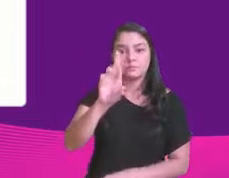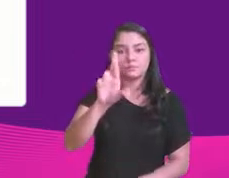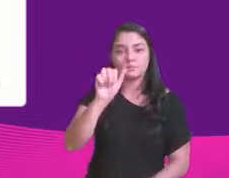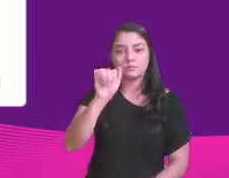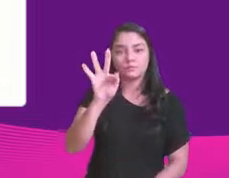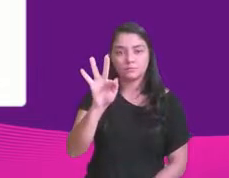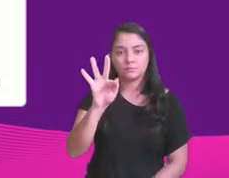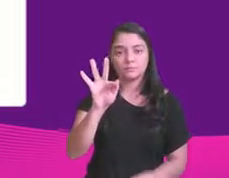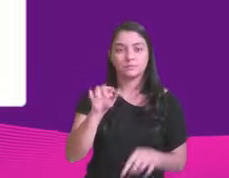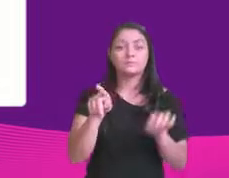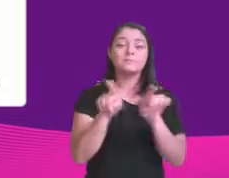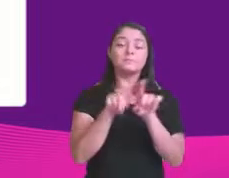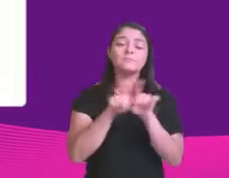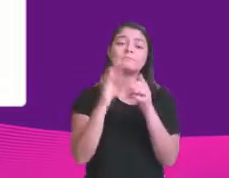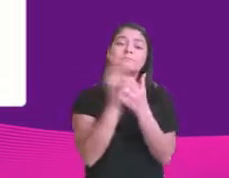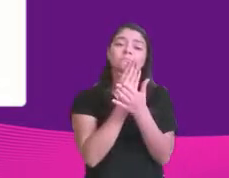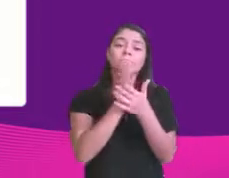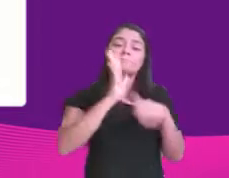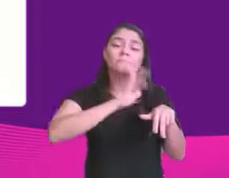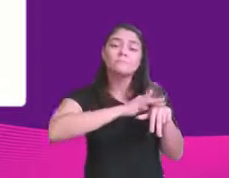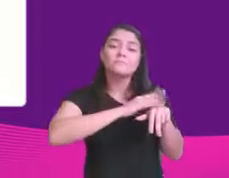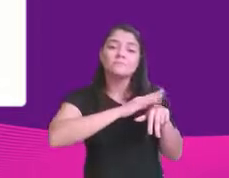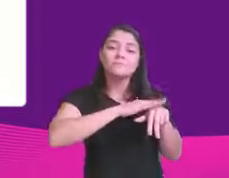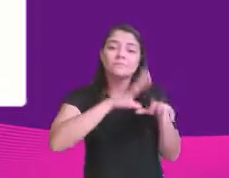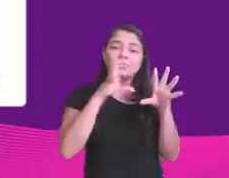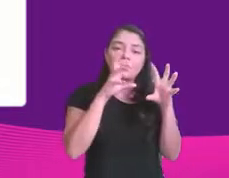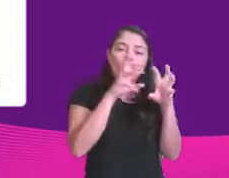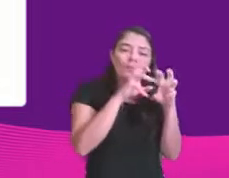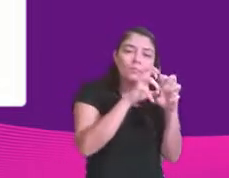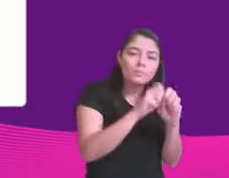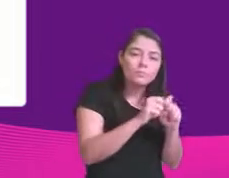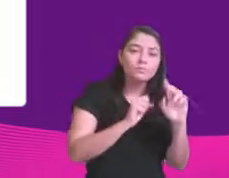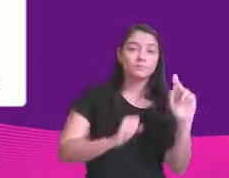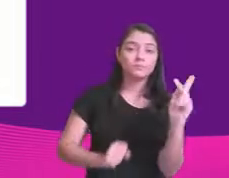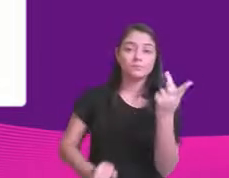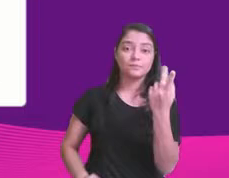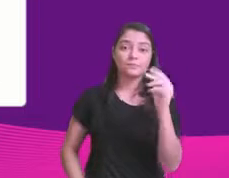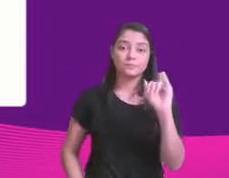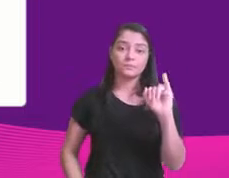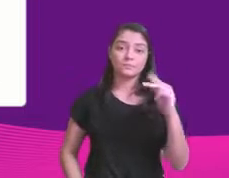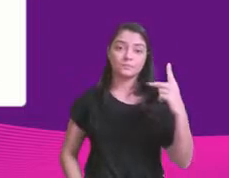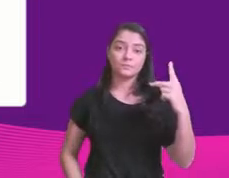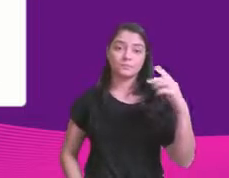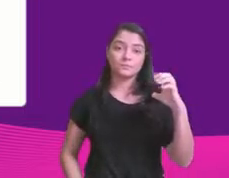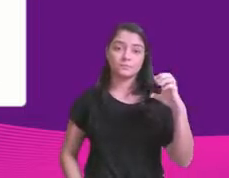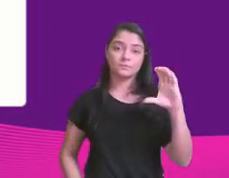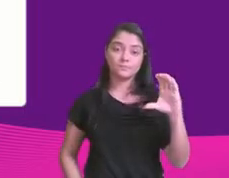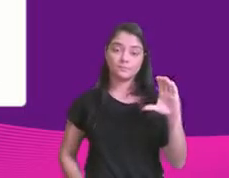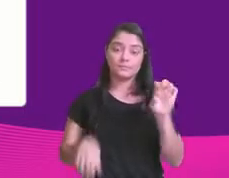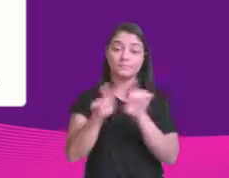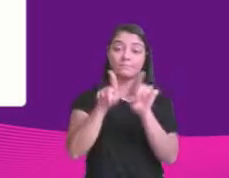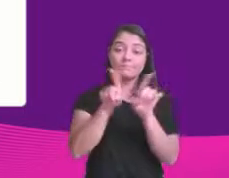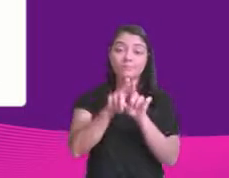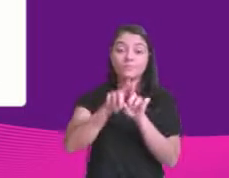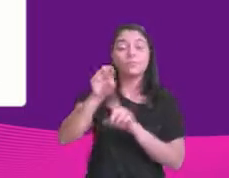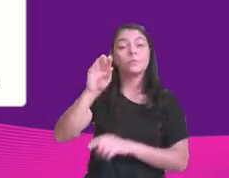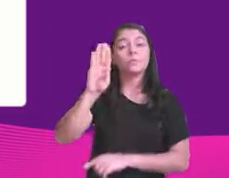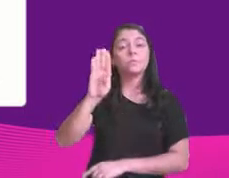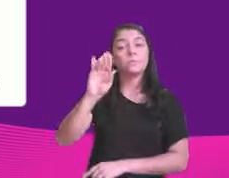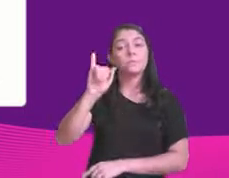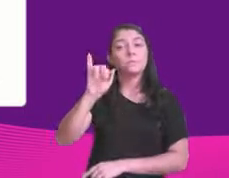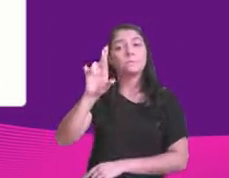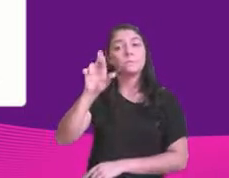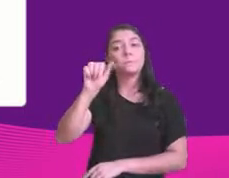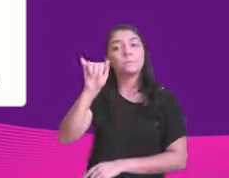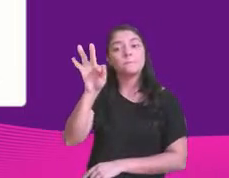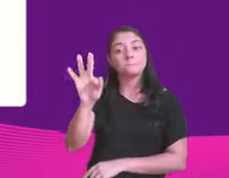eram submetidos a citorredução com HIPEC, a alteração de BRAF, houve uma diferença estatística para